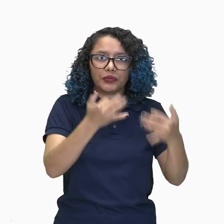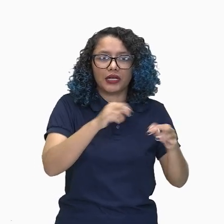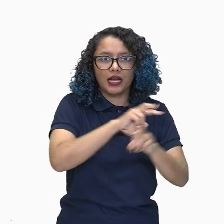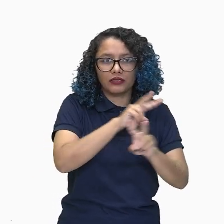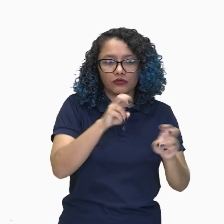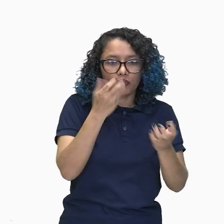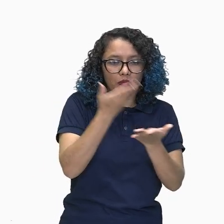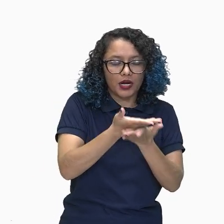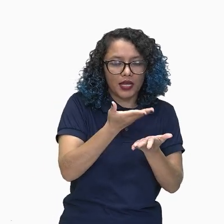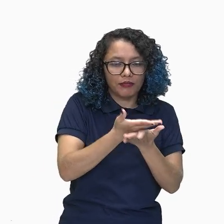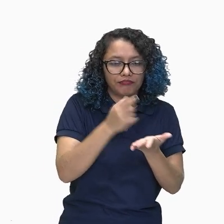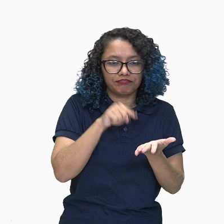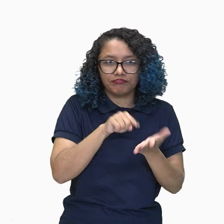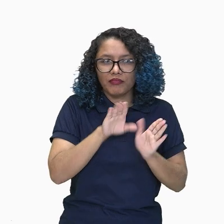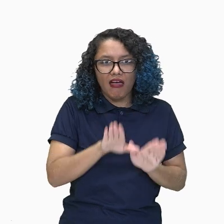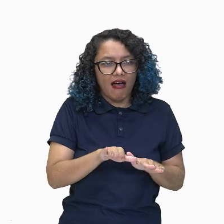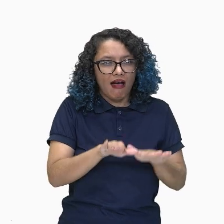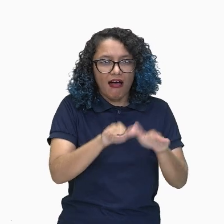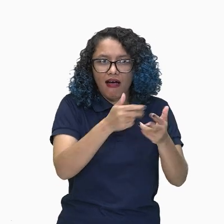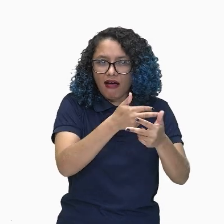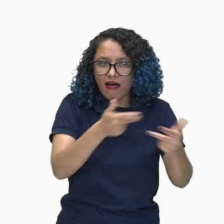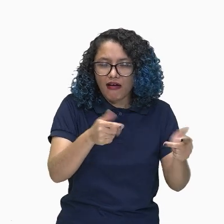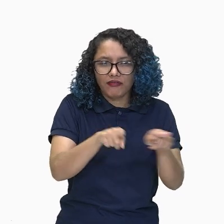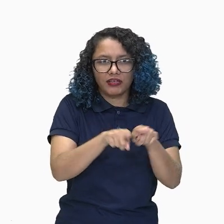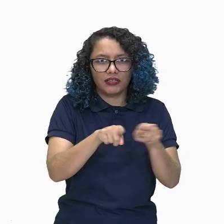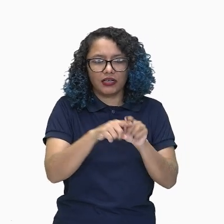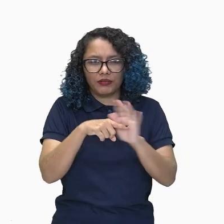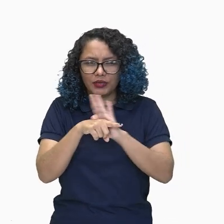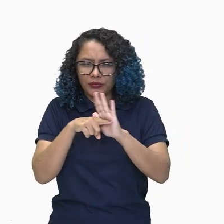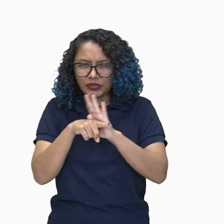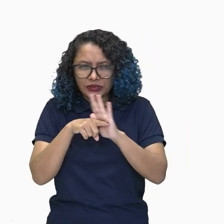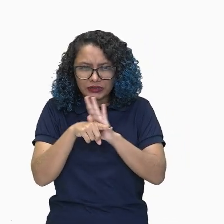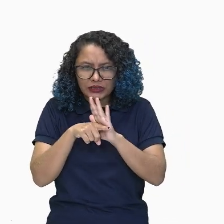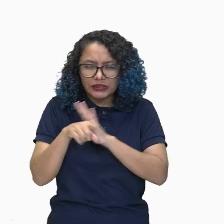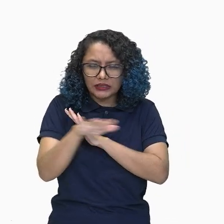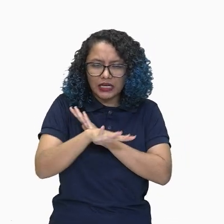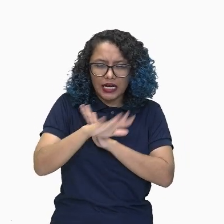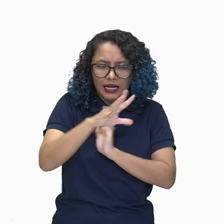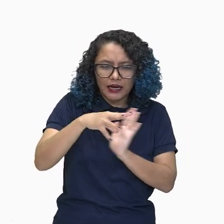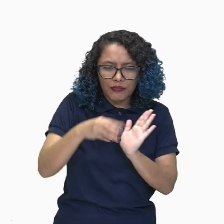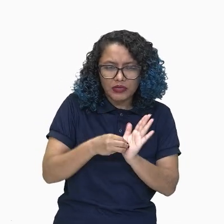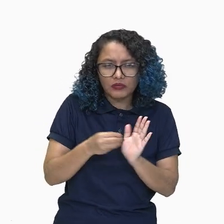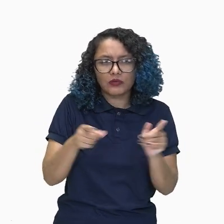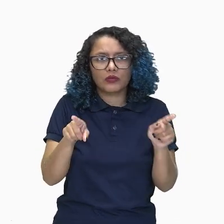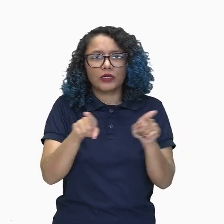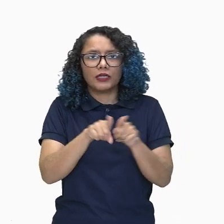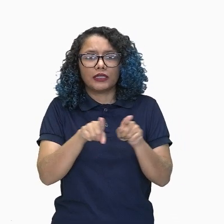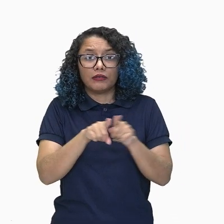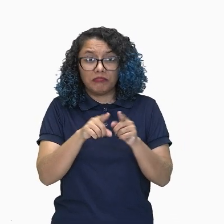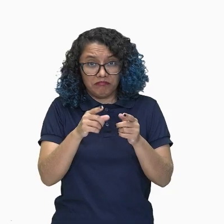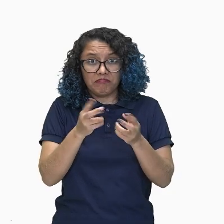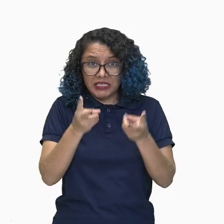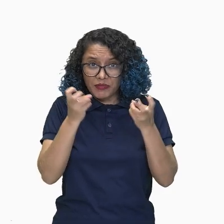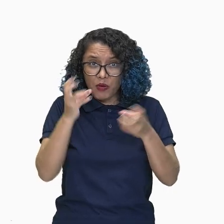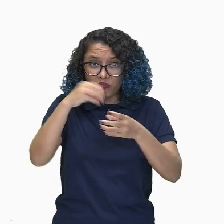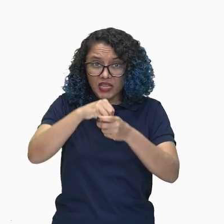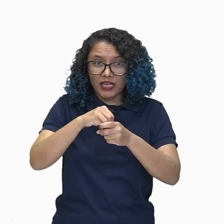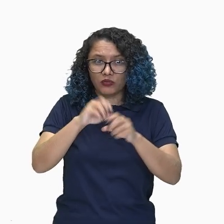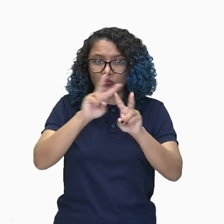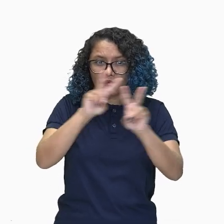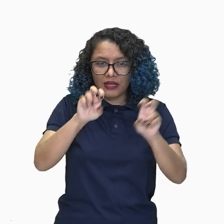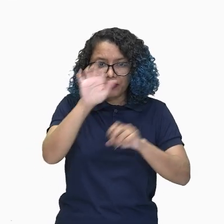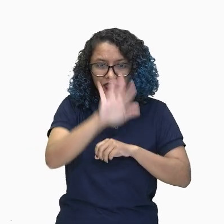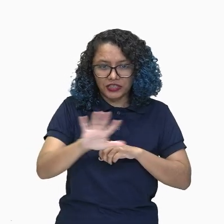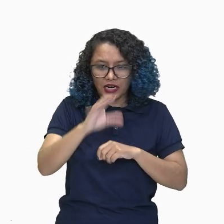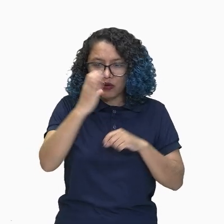estudo das aves, pesquisas científicas na Amazônia. Perceba que dentro desse tema geral,